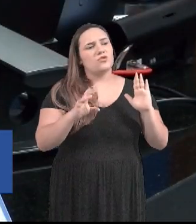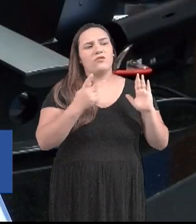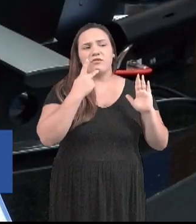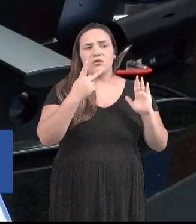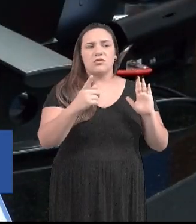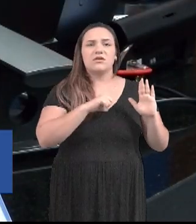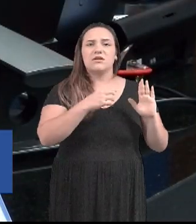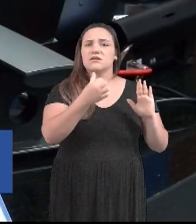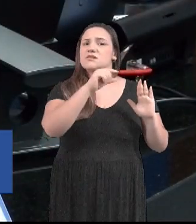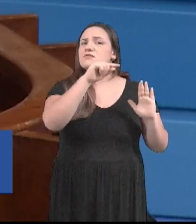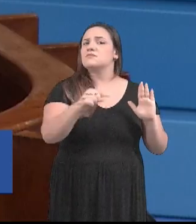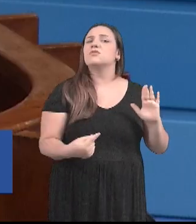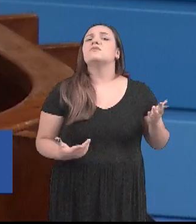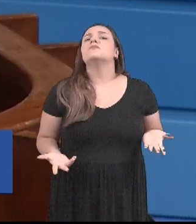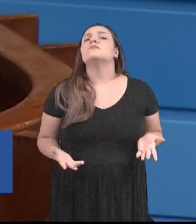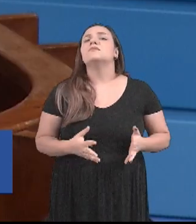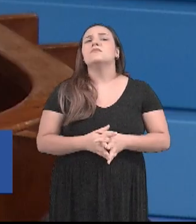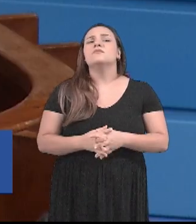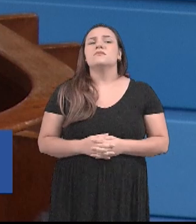Judiciário apenas 6 mil?